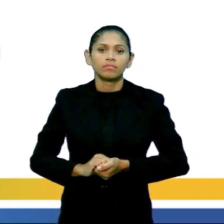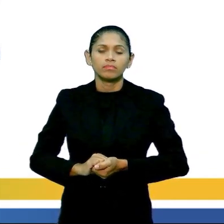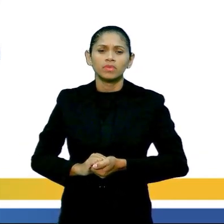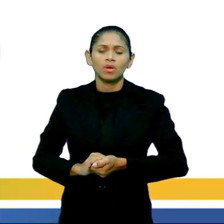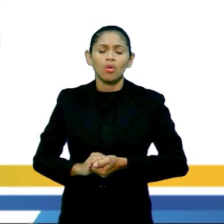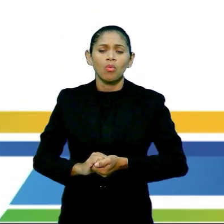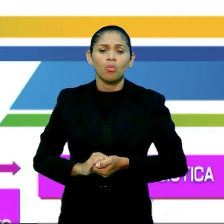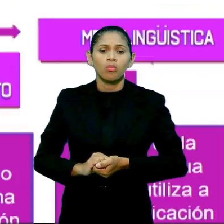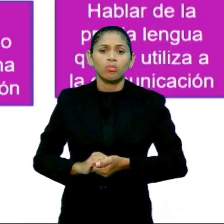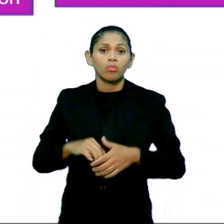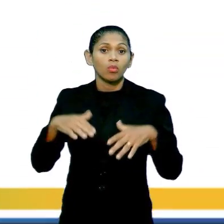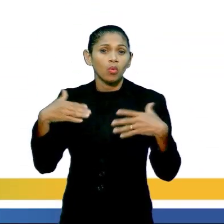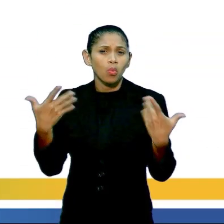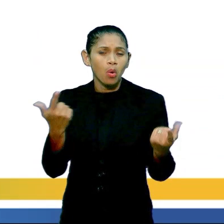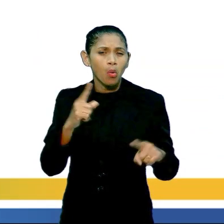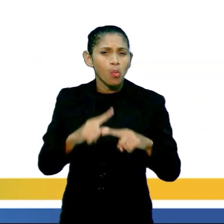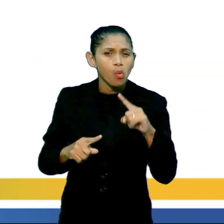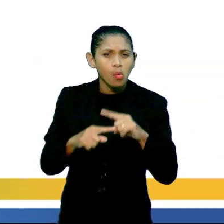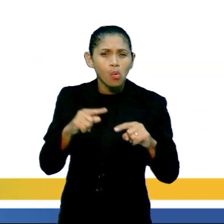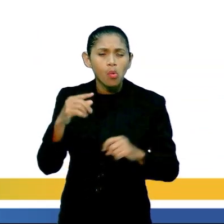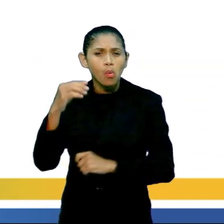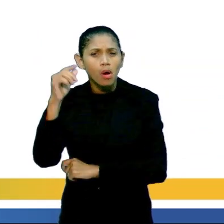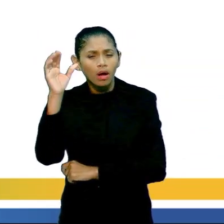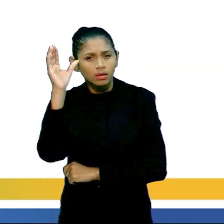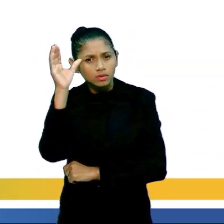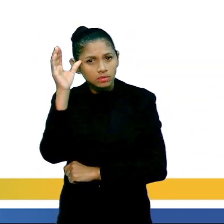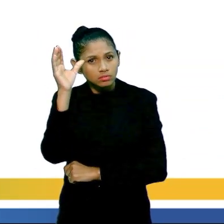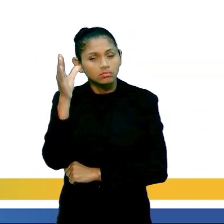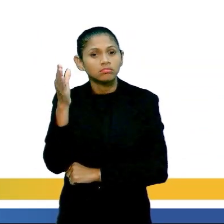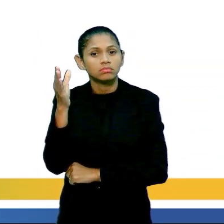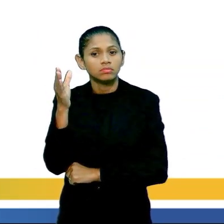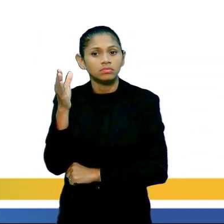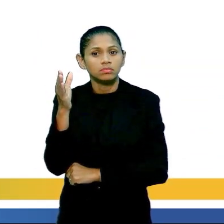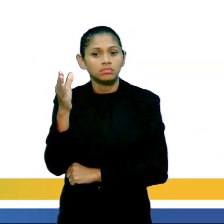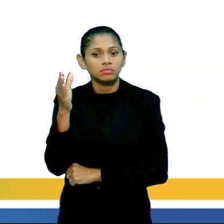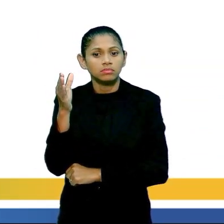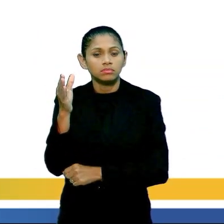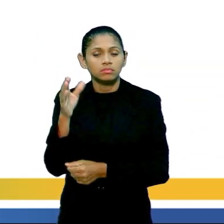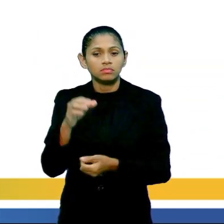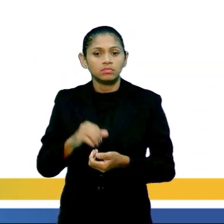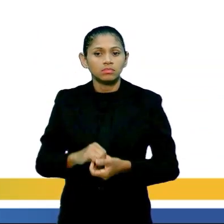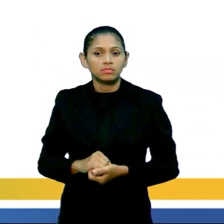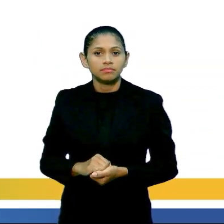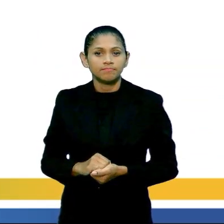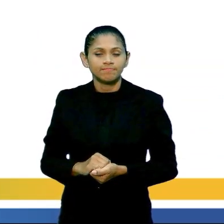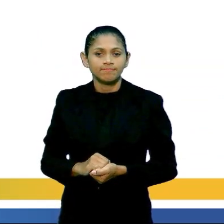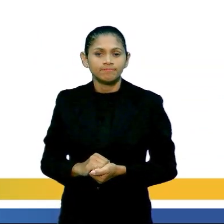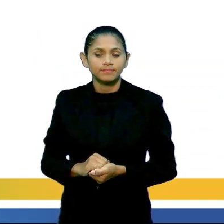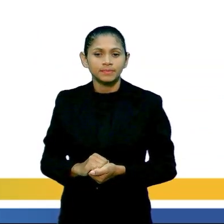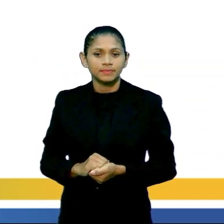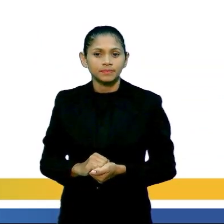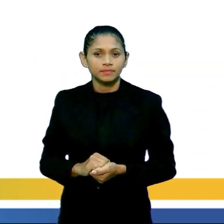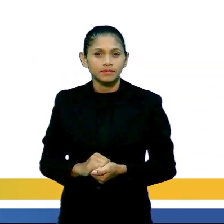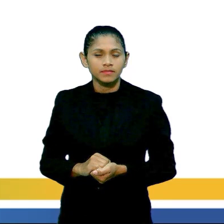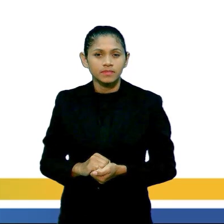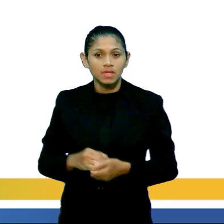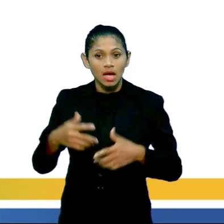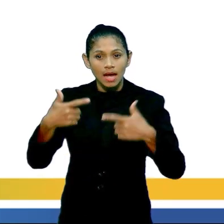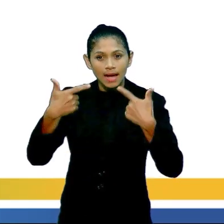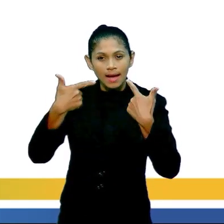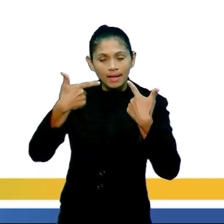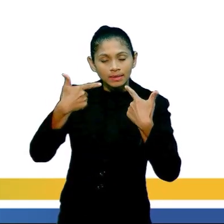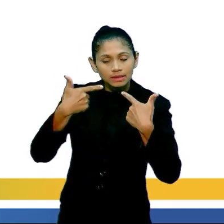de conhecimento? Galera, eu sempre falo, o sonho da linguagem, ela é o caminho, né? Ela é